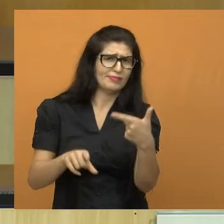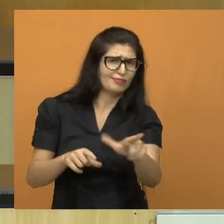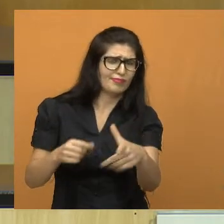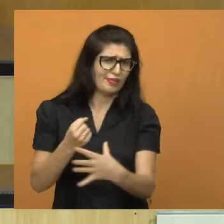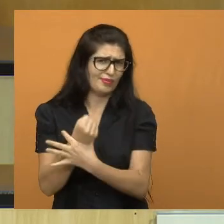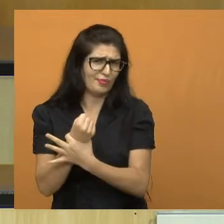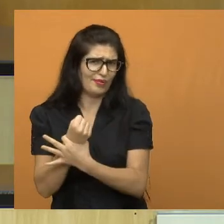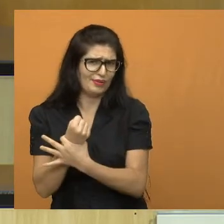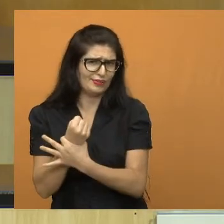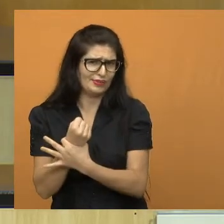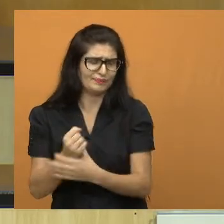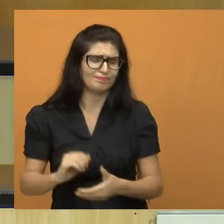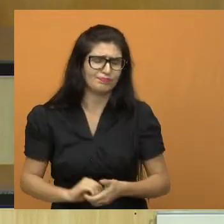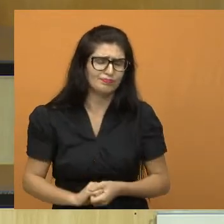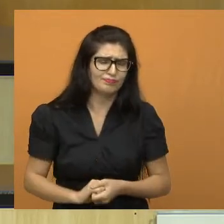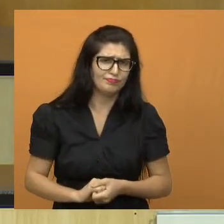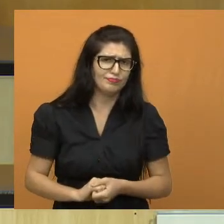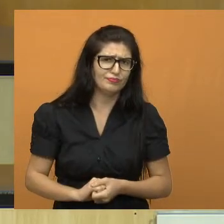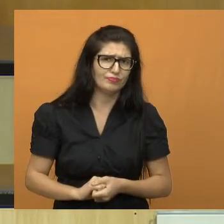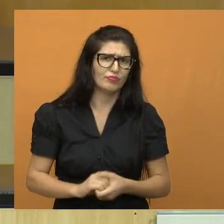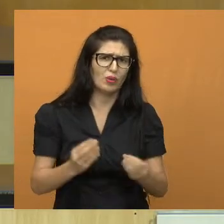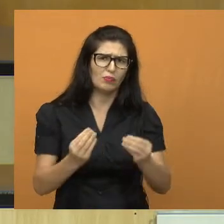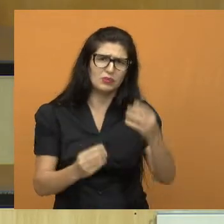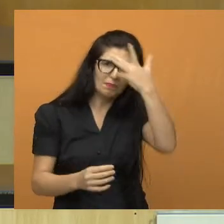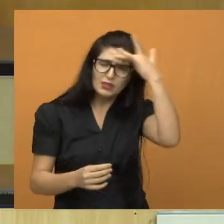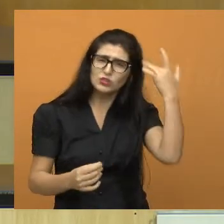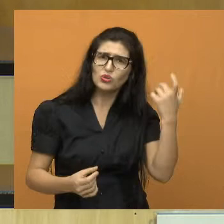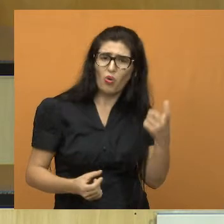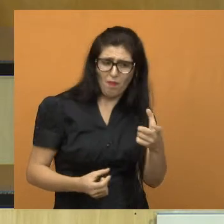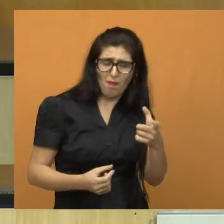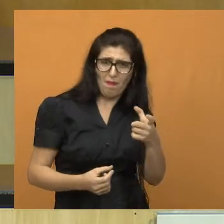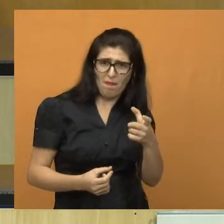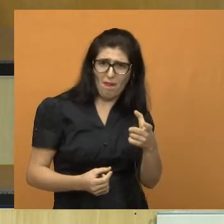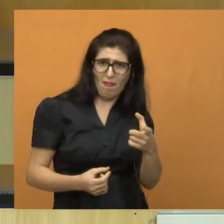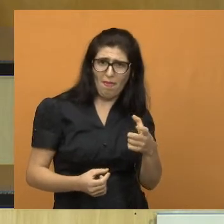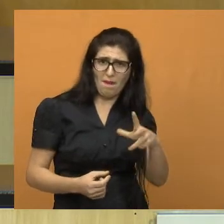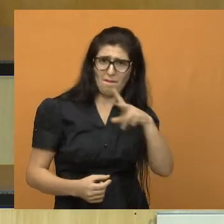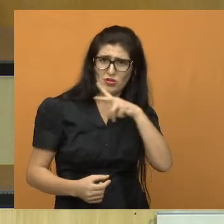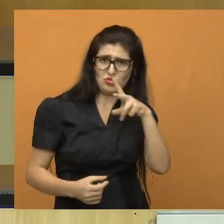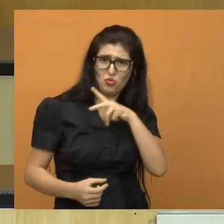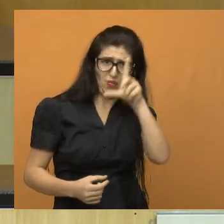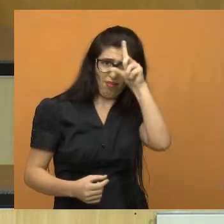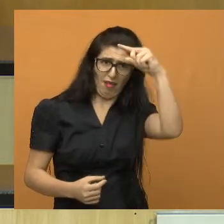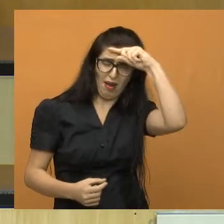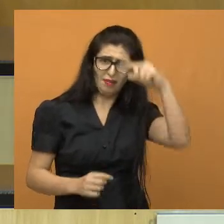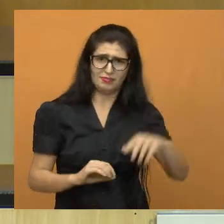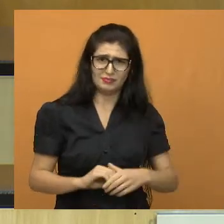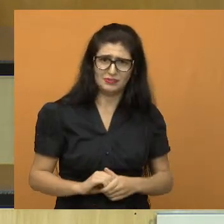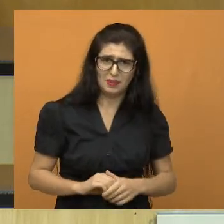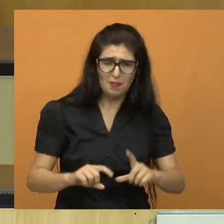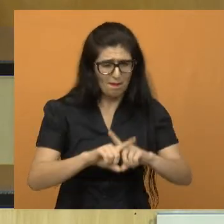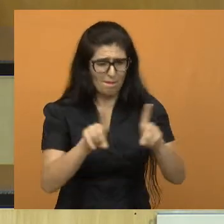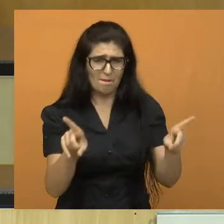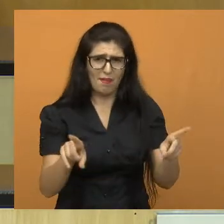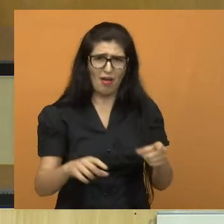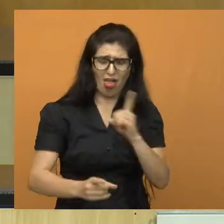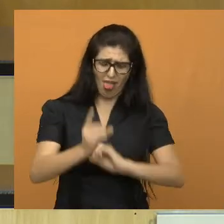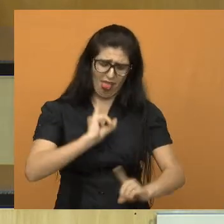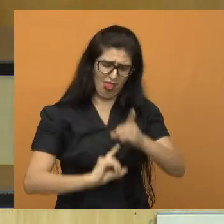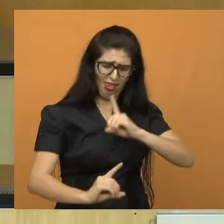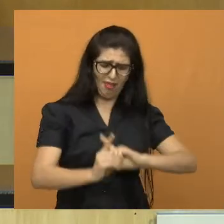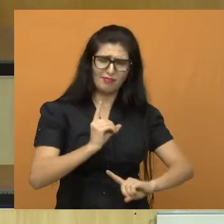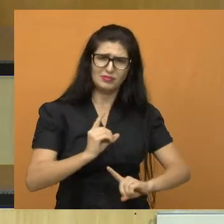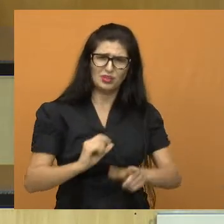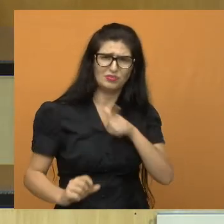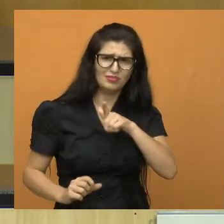Muitas pessoas têm convênio, mas vivem em depressão. Então, a gente precisa,